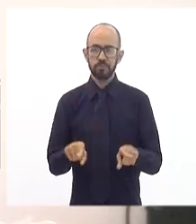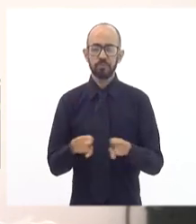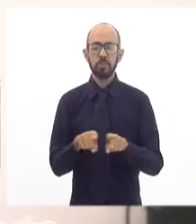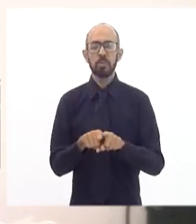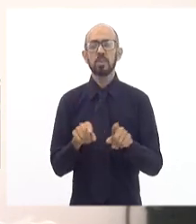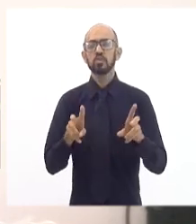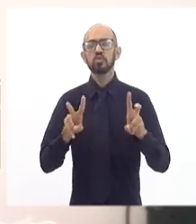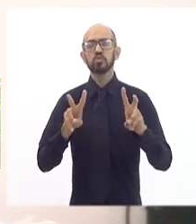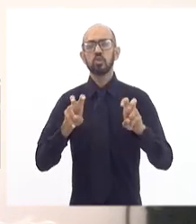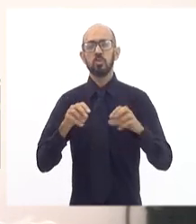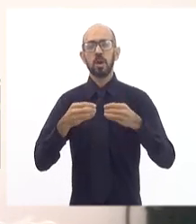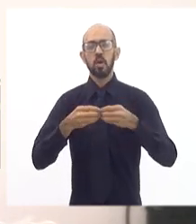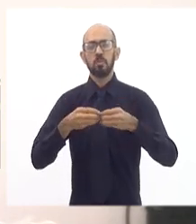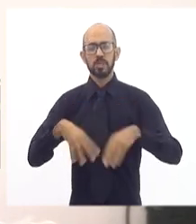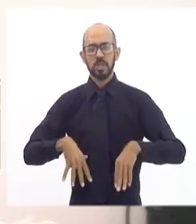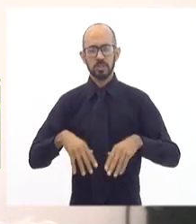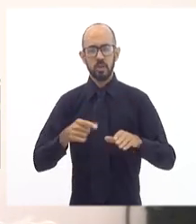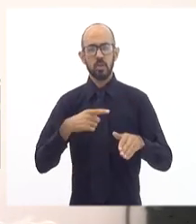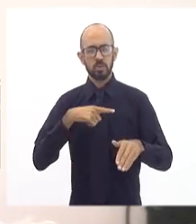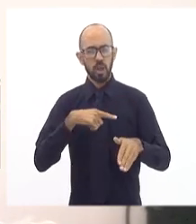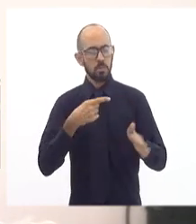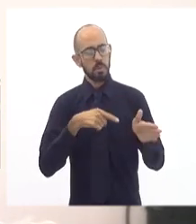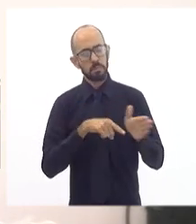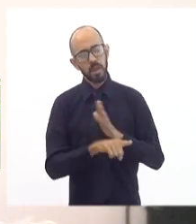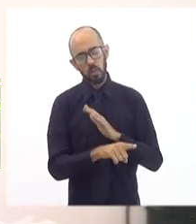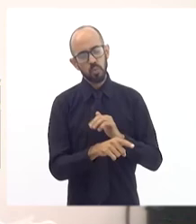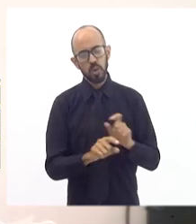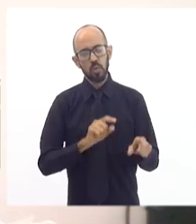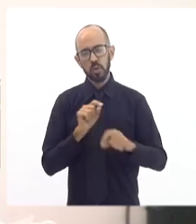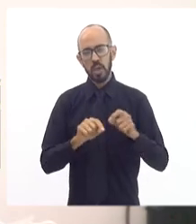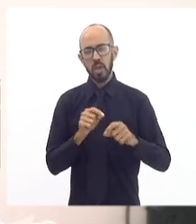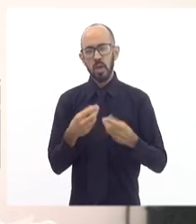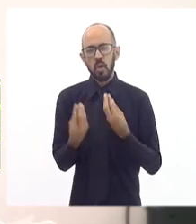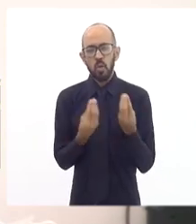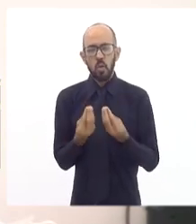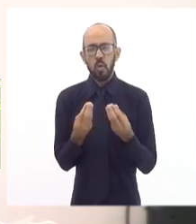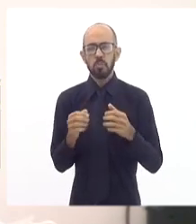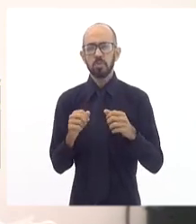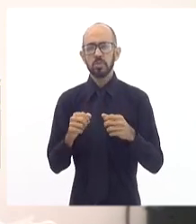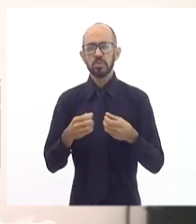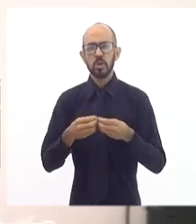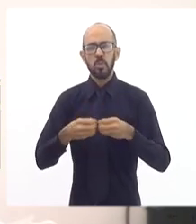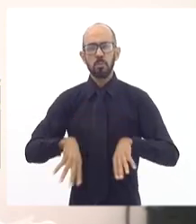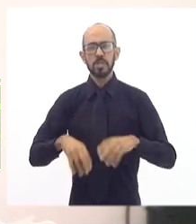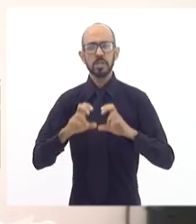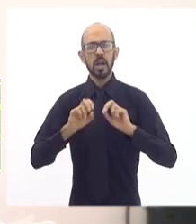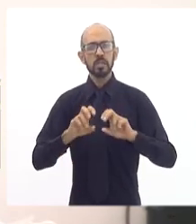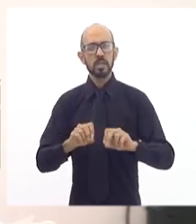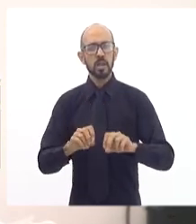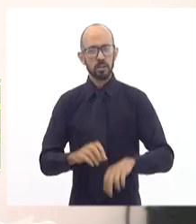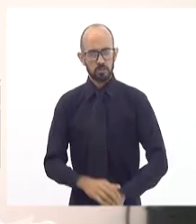sobre a compensação eu tô algumas perguntas para fazer aqui como que se compensa câncer